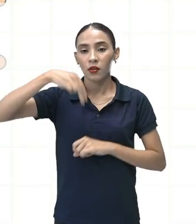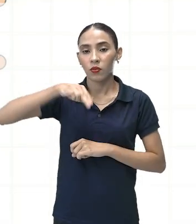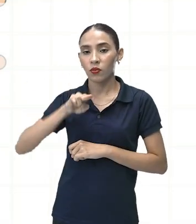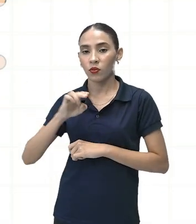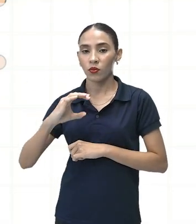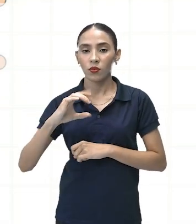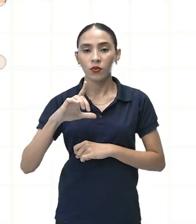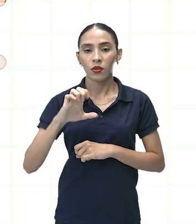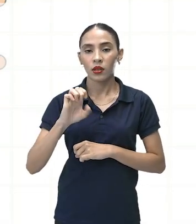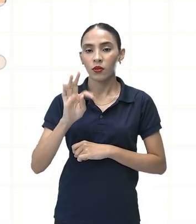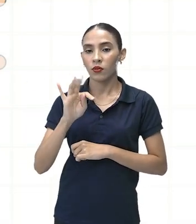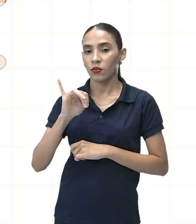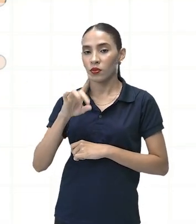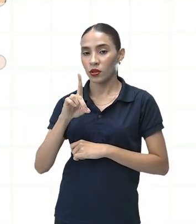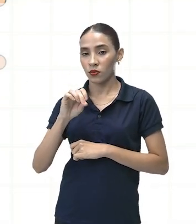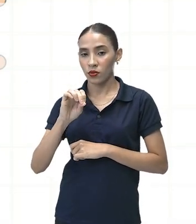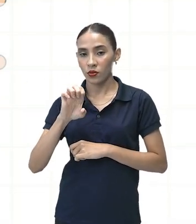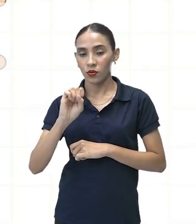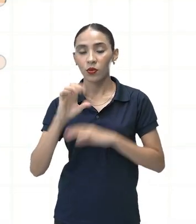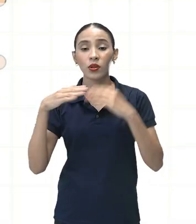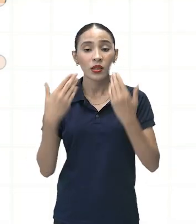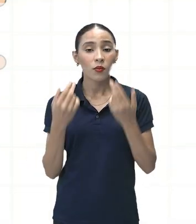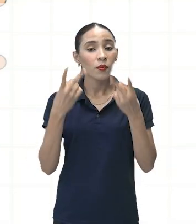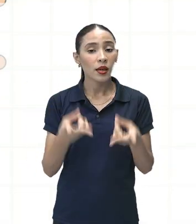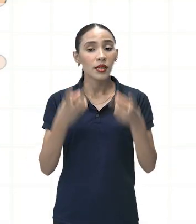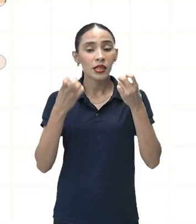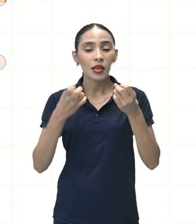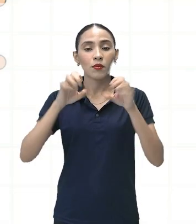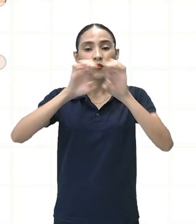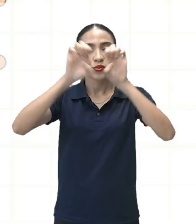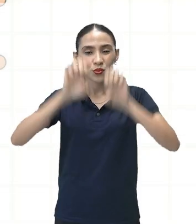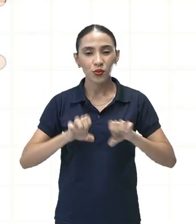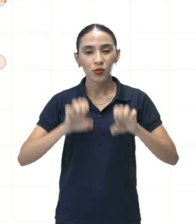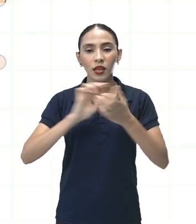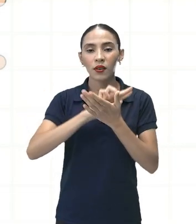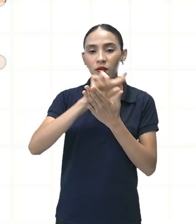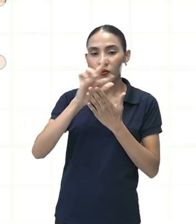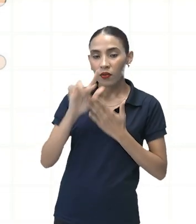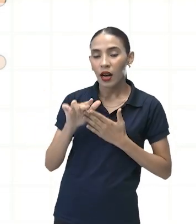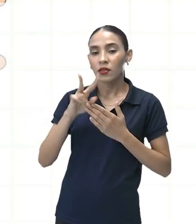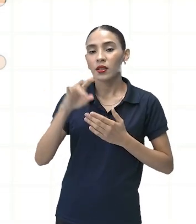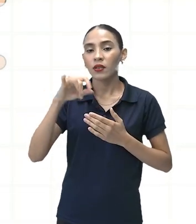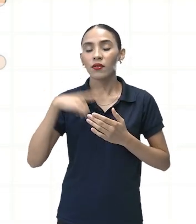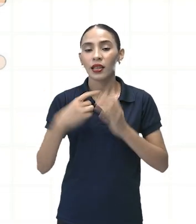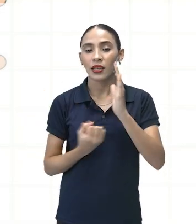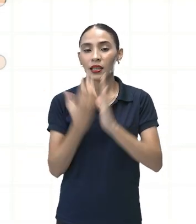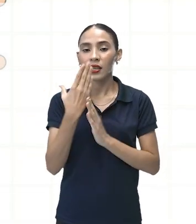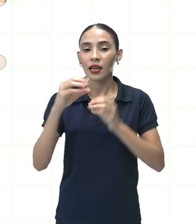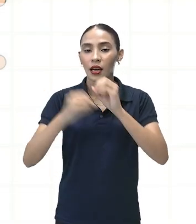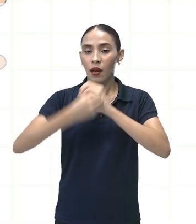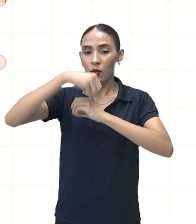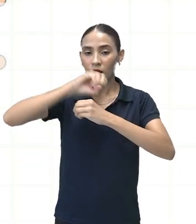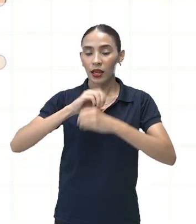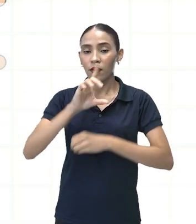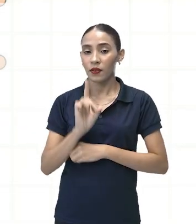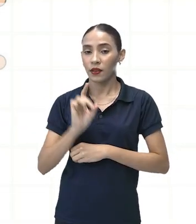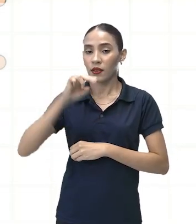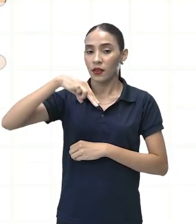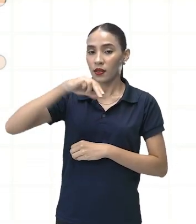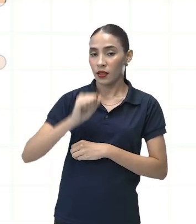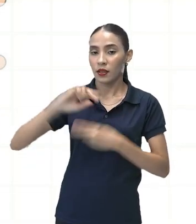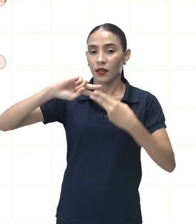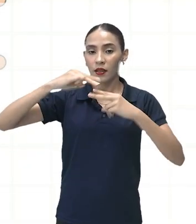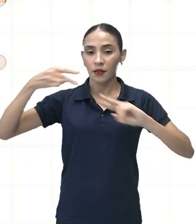E a junção desses três elementos forma um nucleotídeo. E percebam que a cadeia ela é formada por